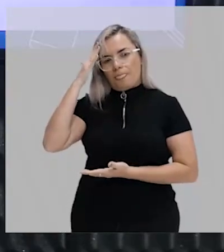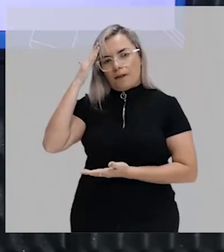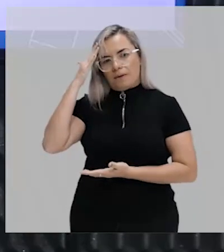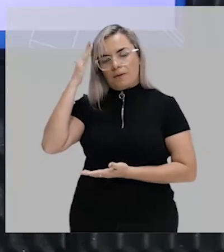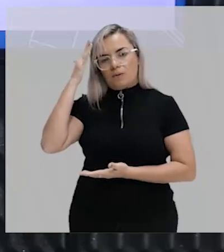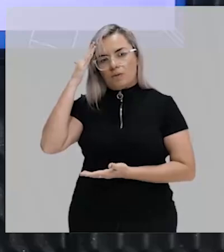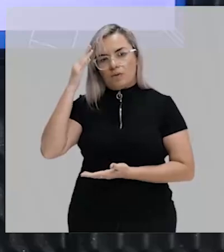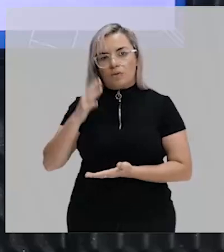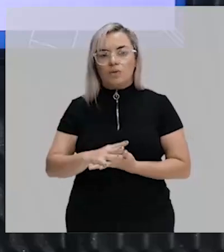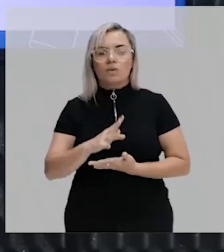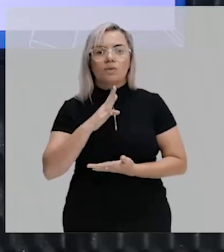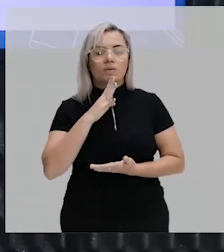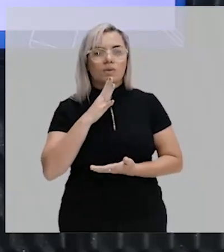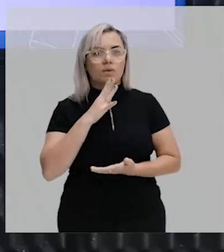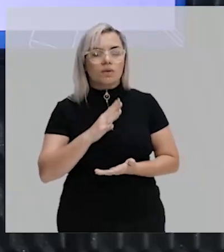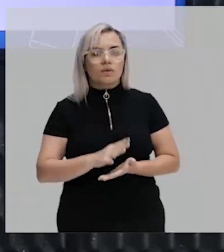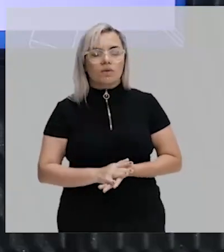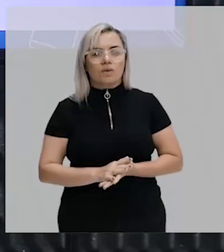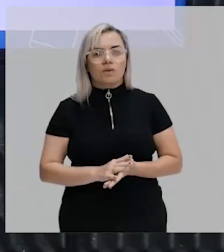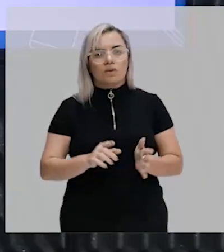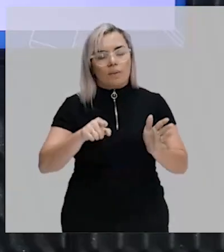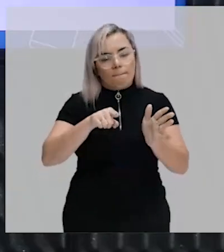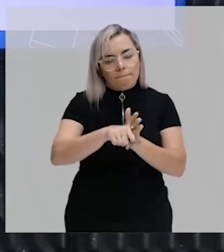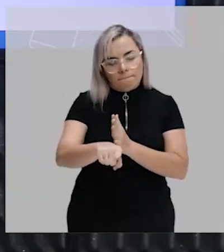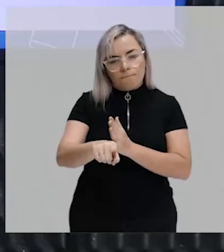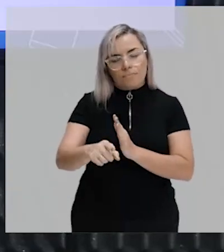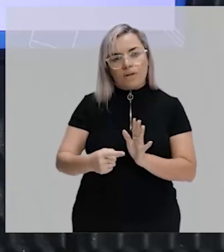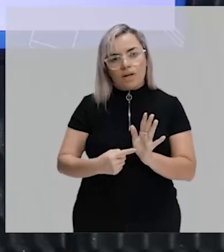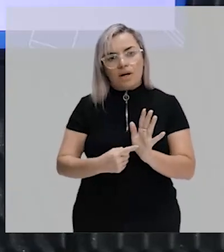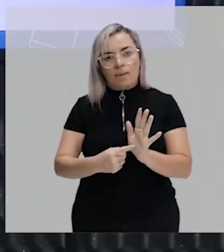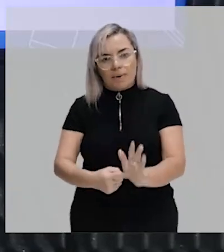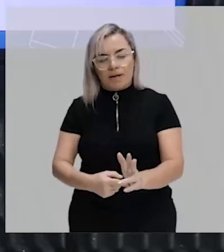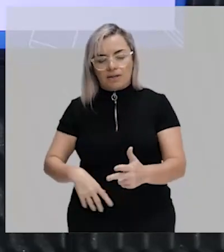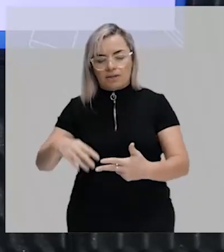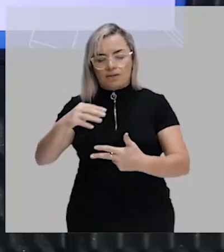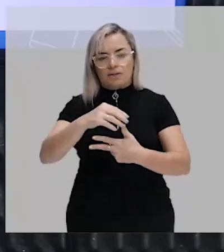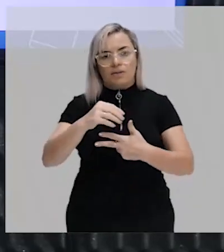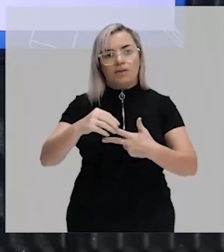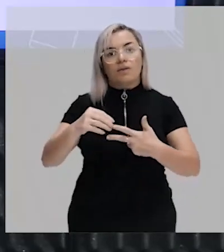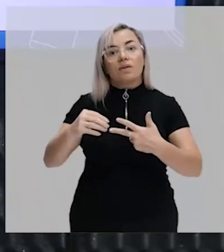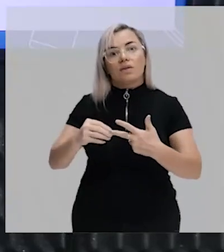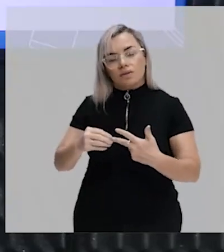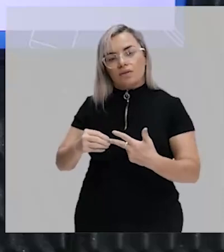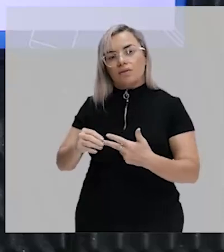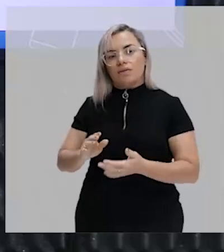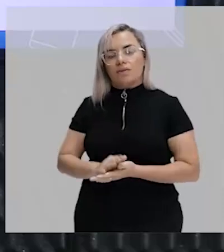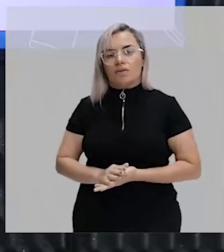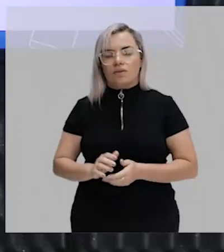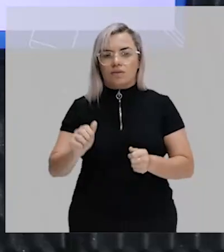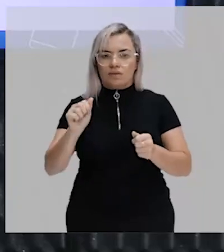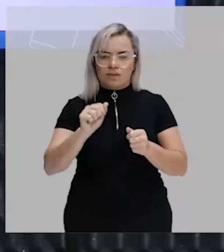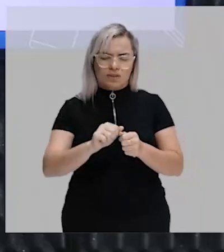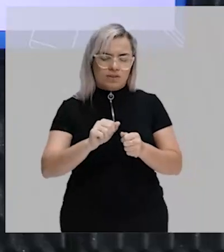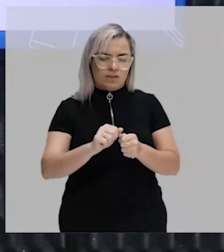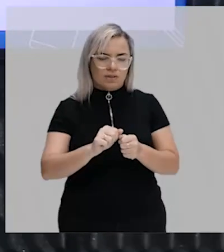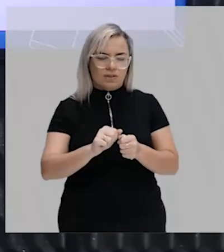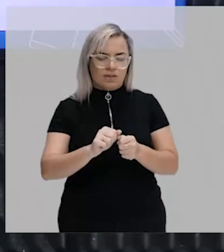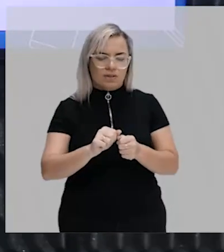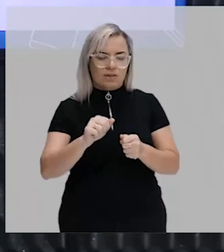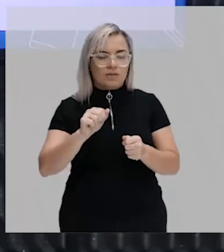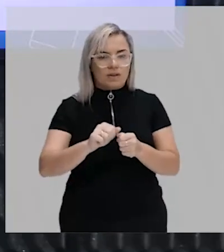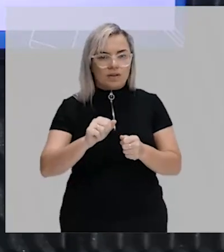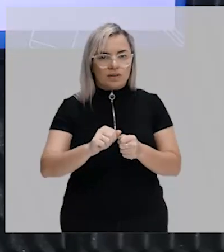seu entendimento de determinadas questões que vêm aparecer no Enem. Fazendo um levantamento dessas atividades,